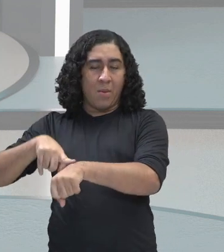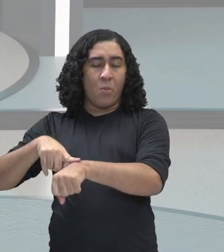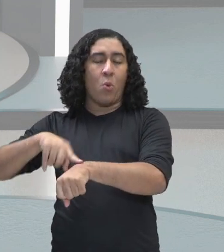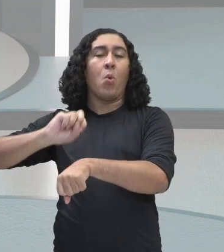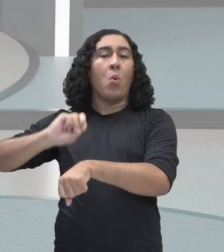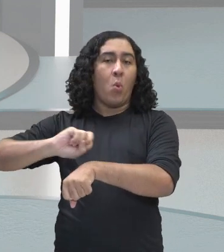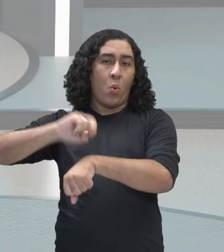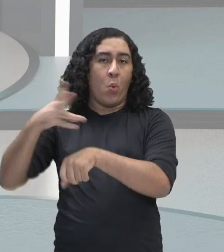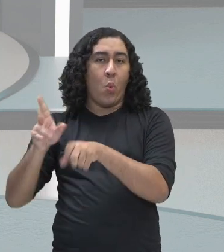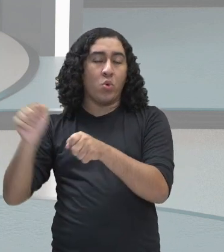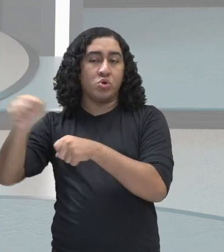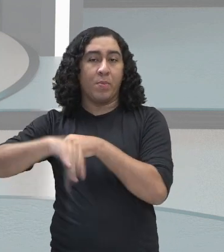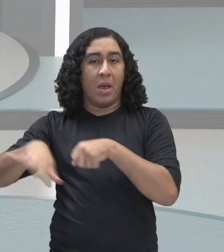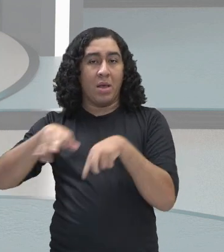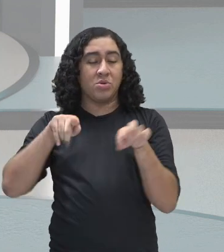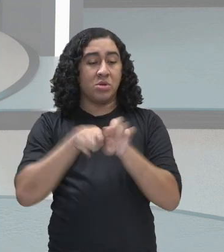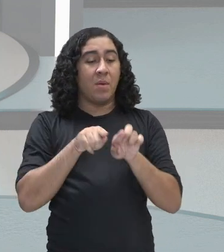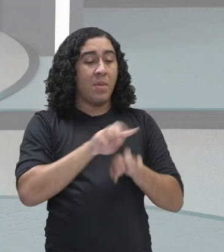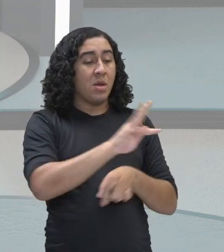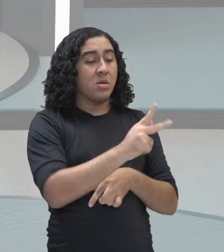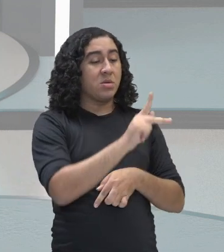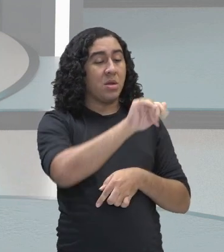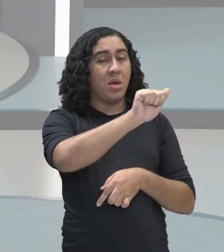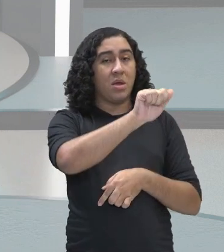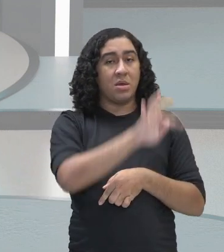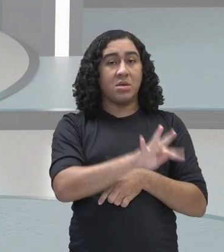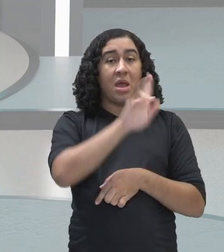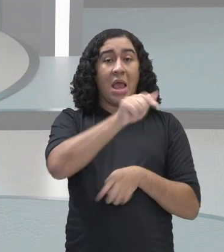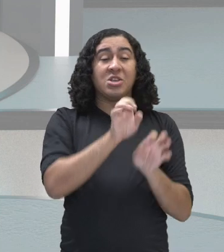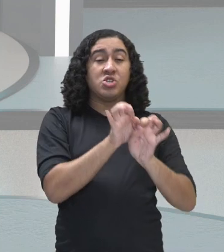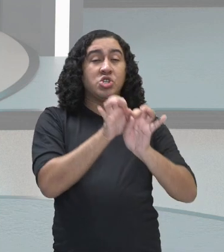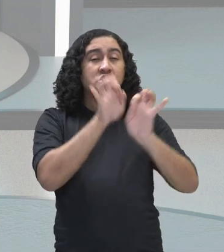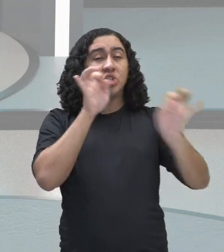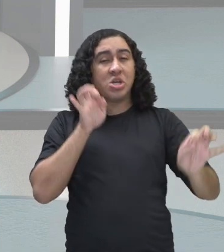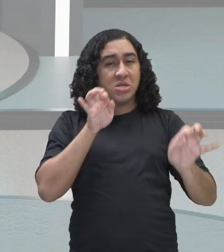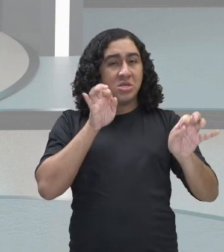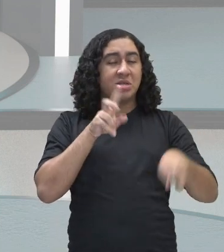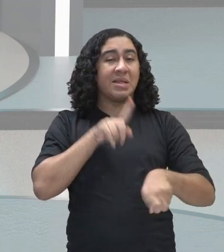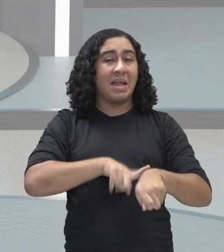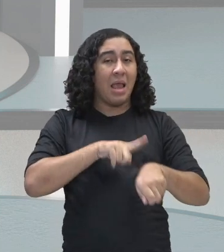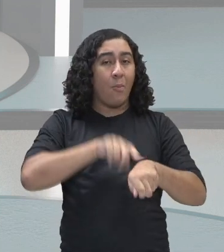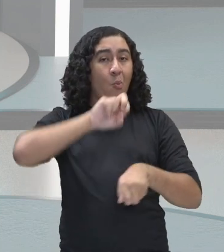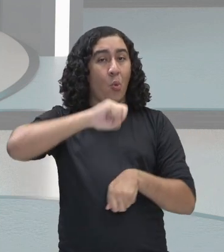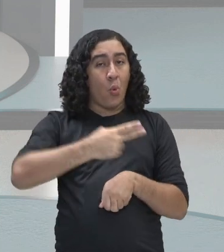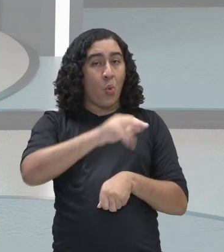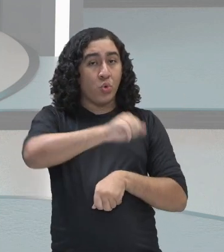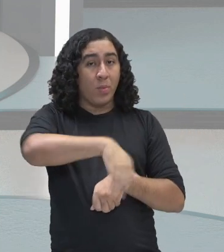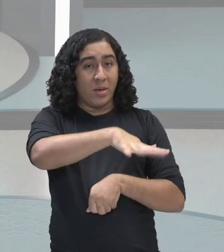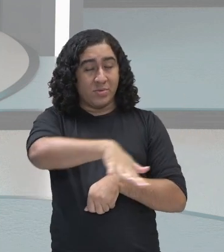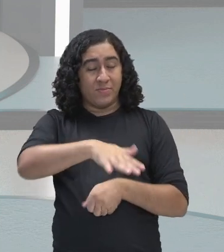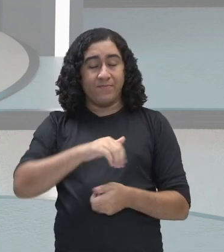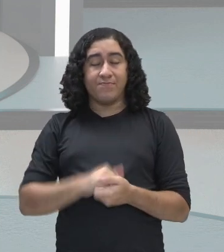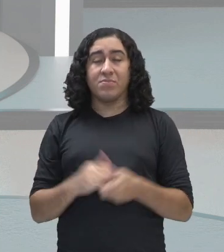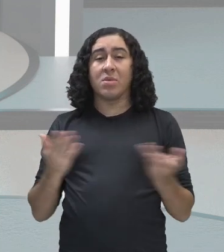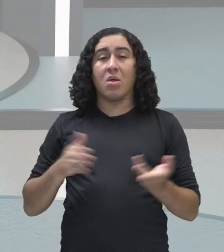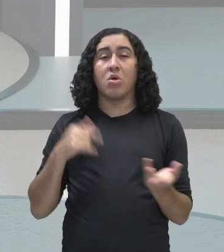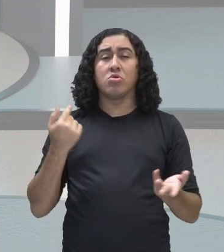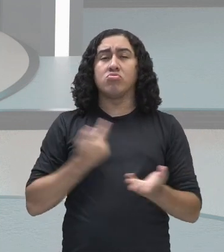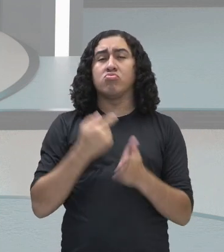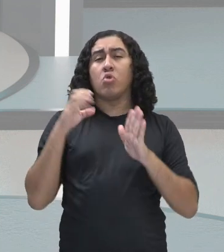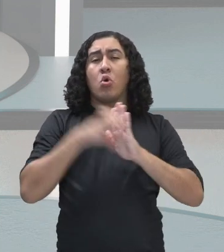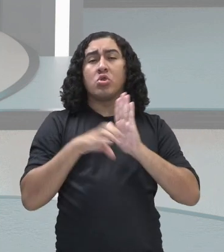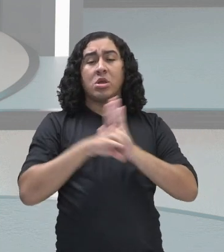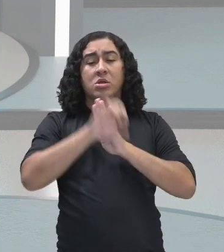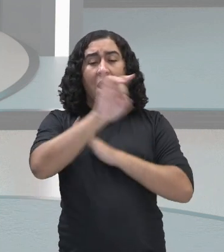that eu utilizo para algo distante, tanto no tempo quanto na distância. Vamos ver agora qual é a definição de